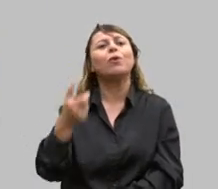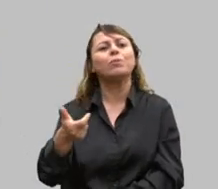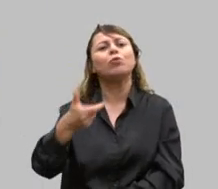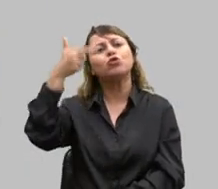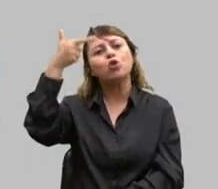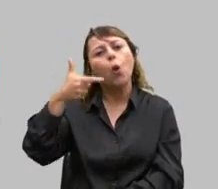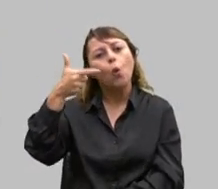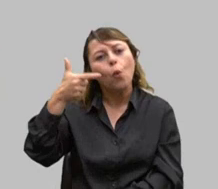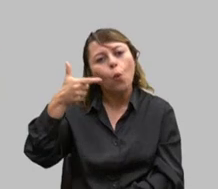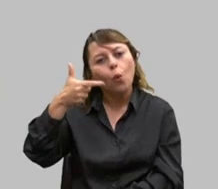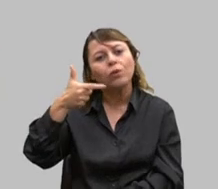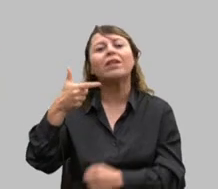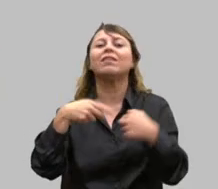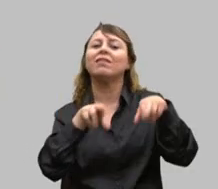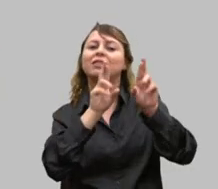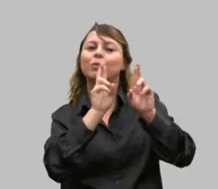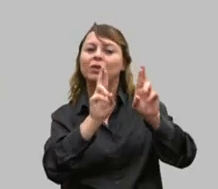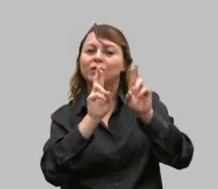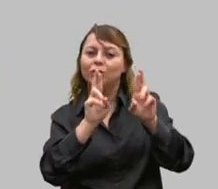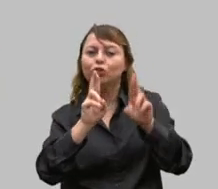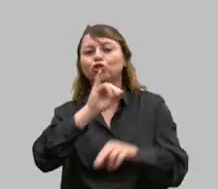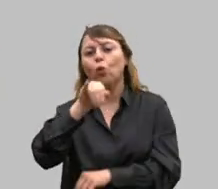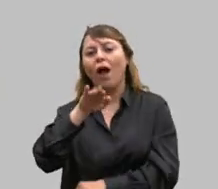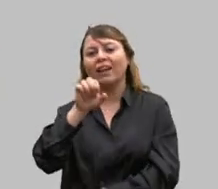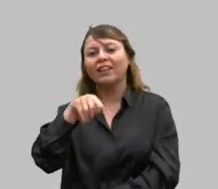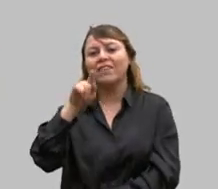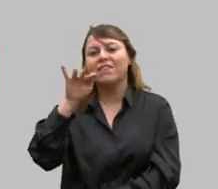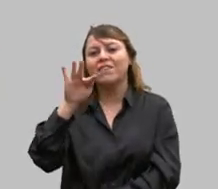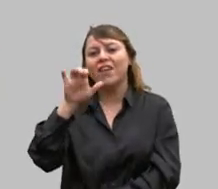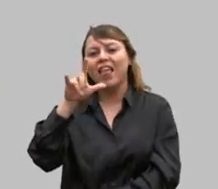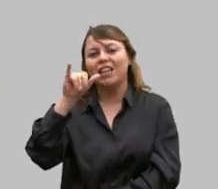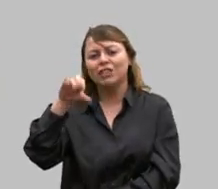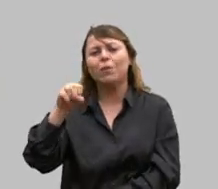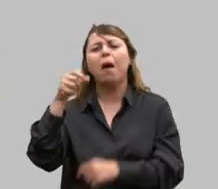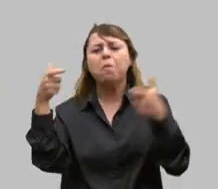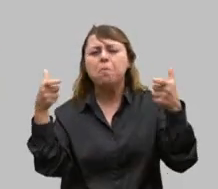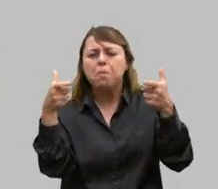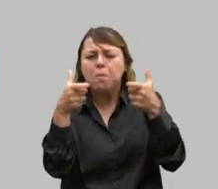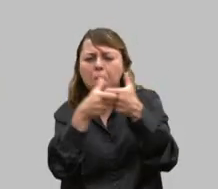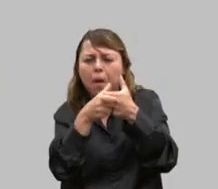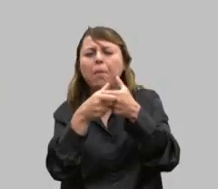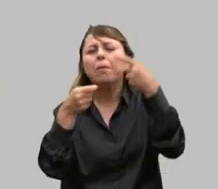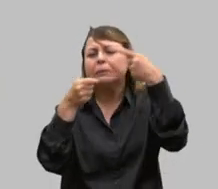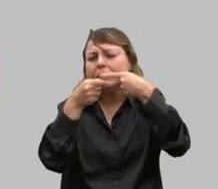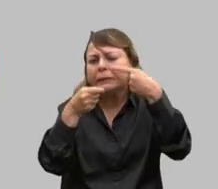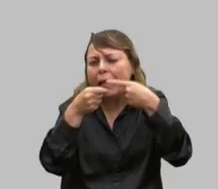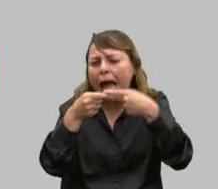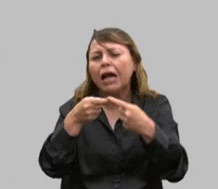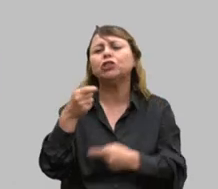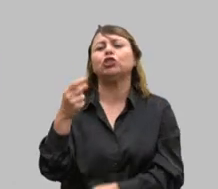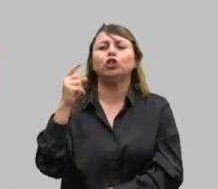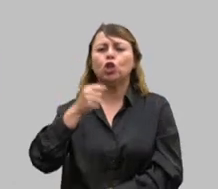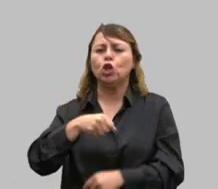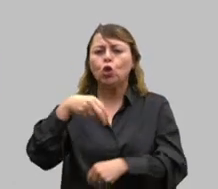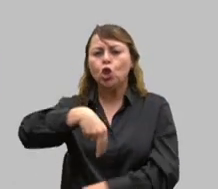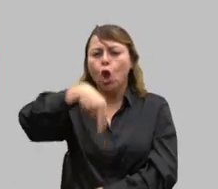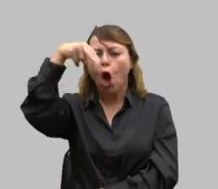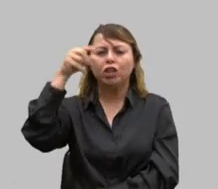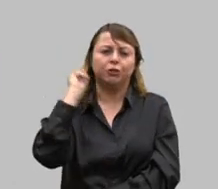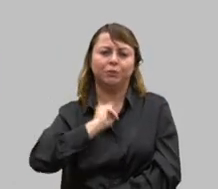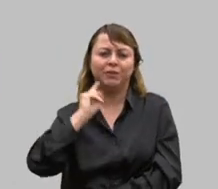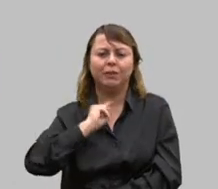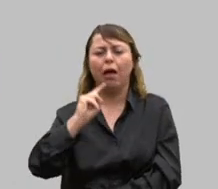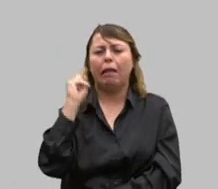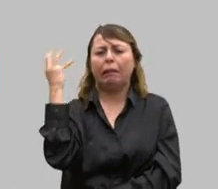no município de Joaquim Felício uma pequena e linda cidade do norte de Minas conhecida por suas belezas